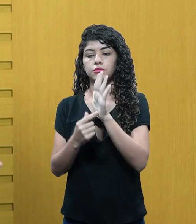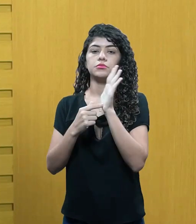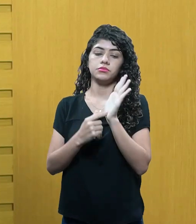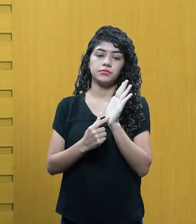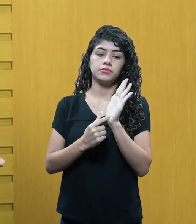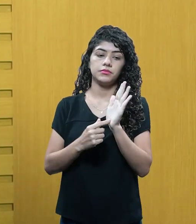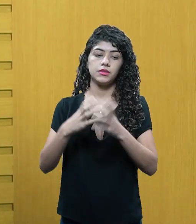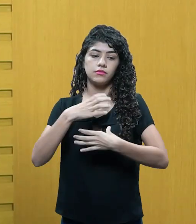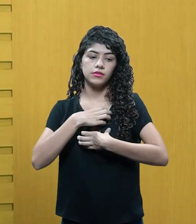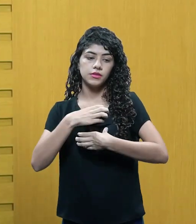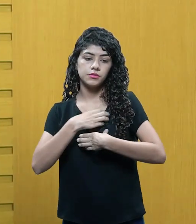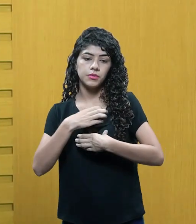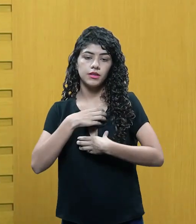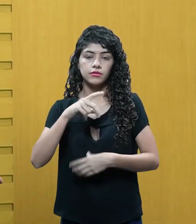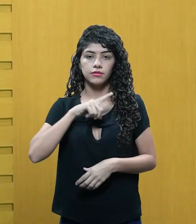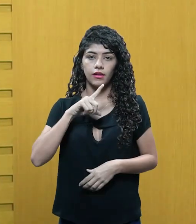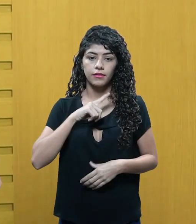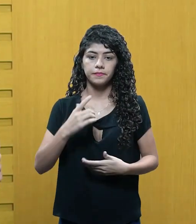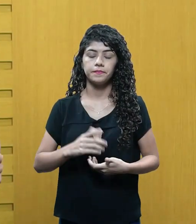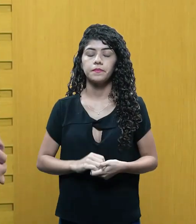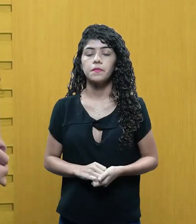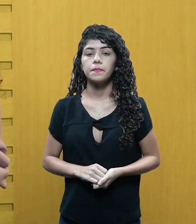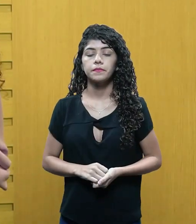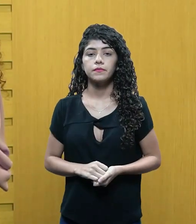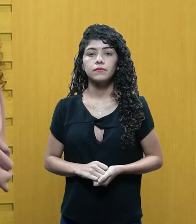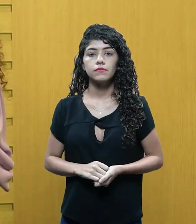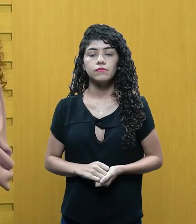evocar sentimentos de quem está lendo